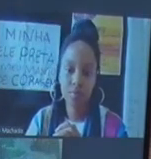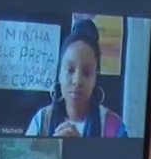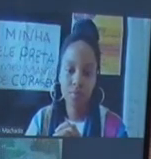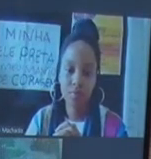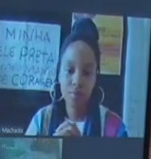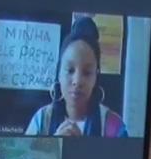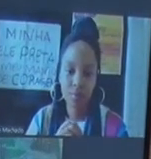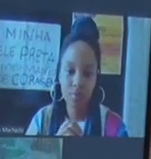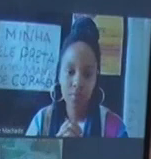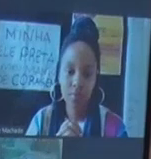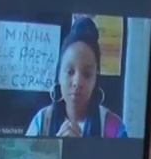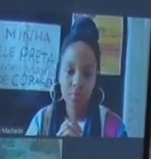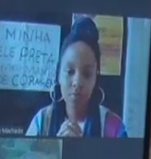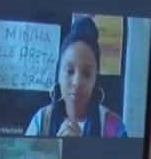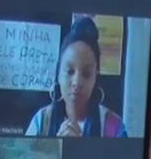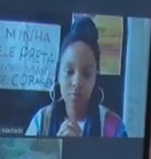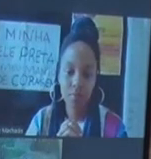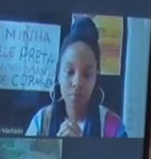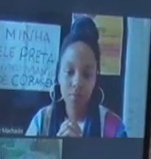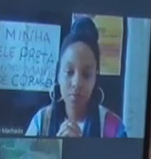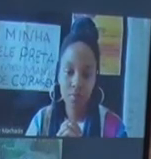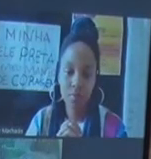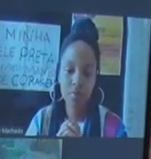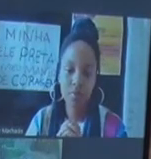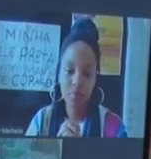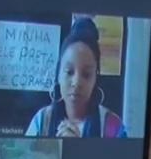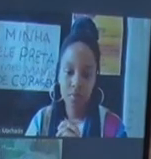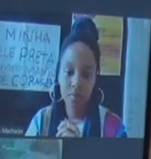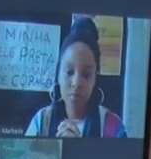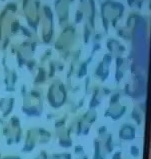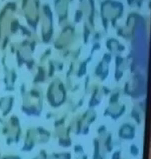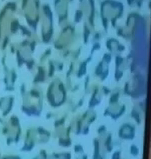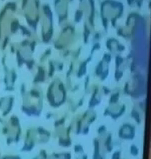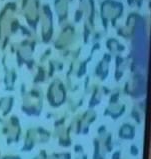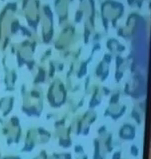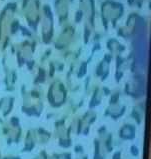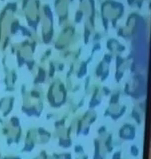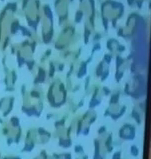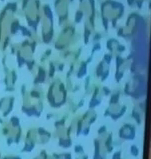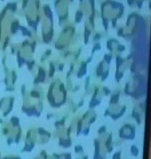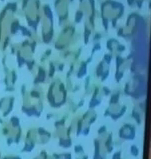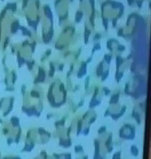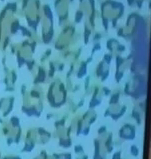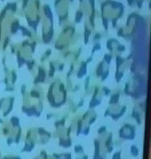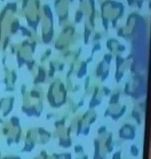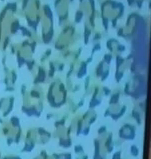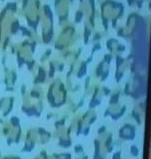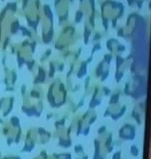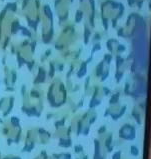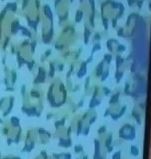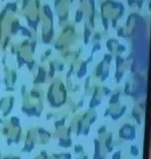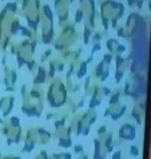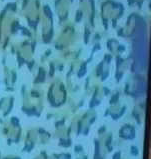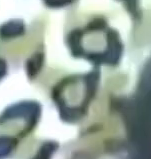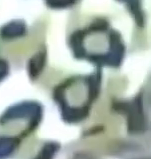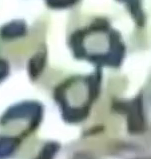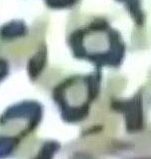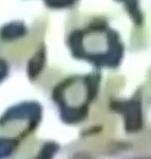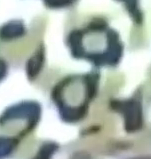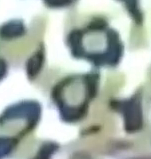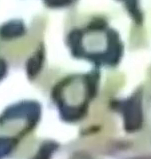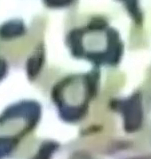Bom dia. Parece ser ignorado após esses 10 anos. Inclusive, agora estava